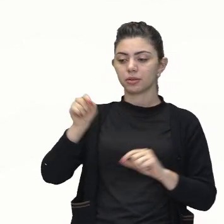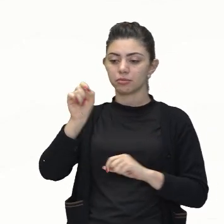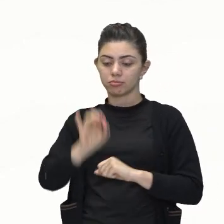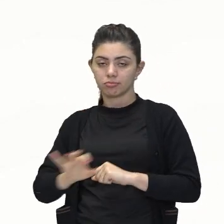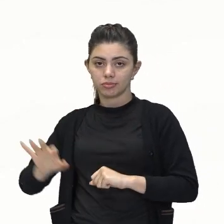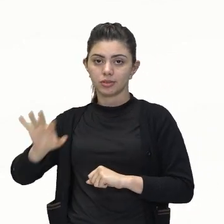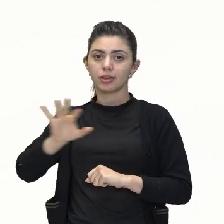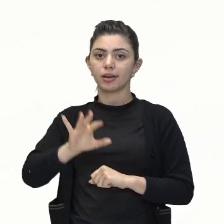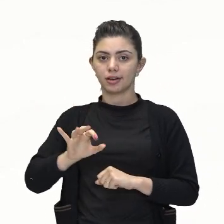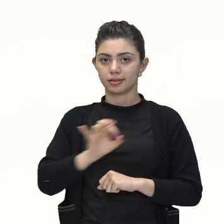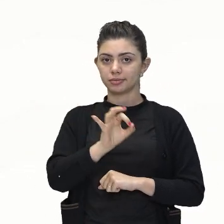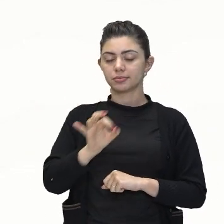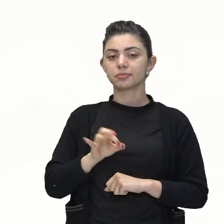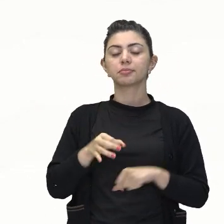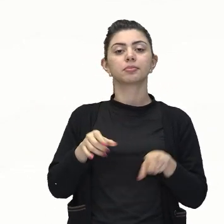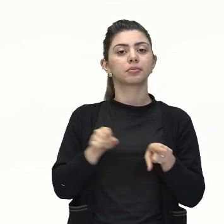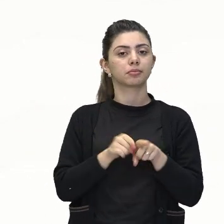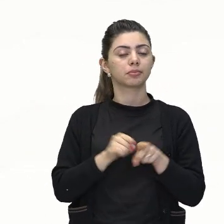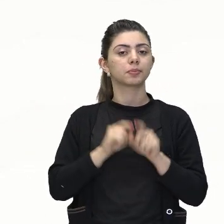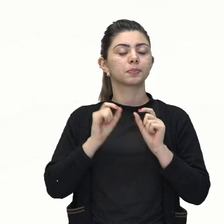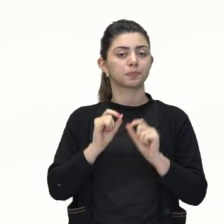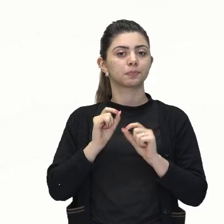planas, principalmente